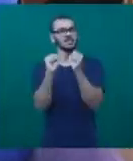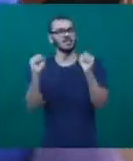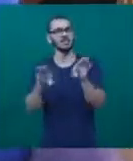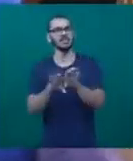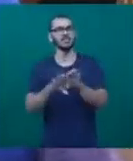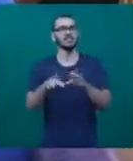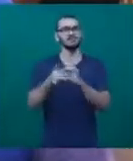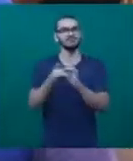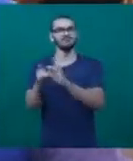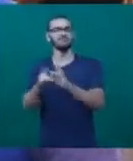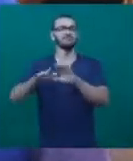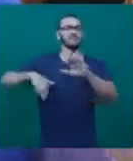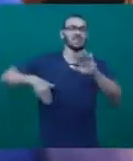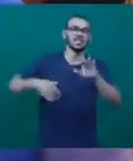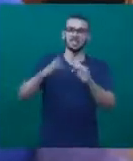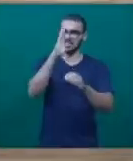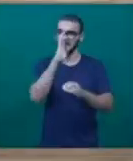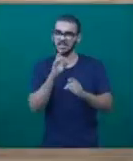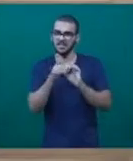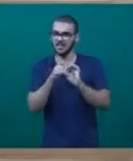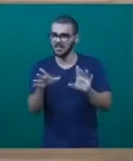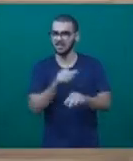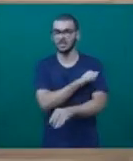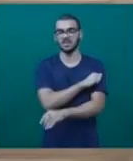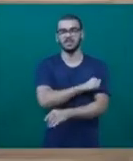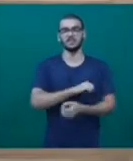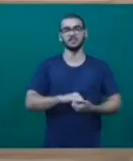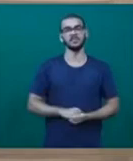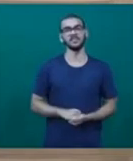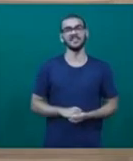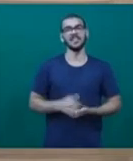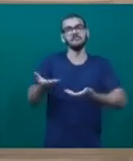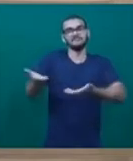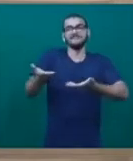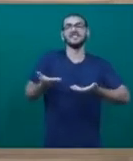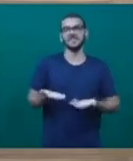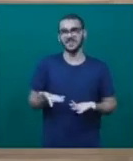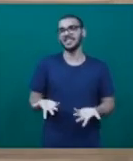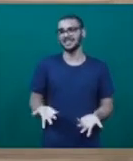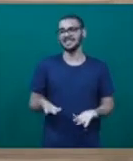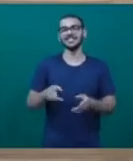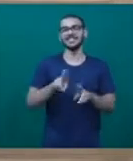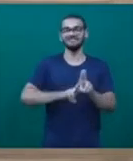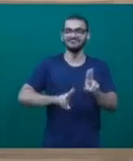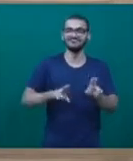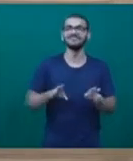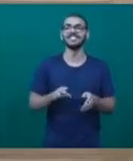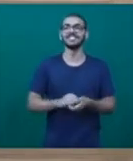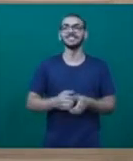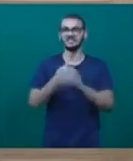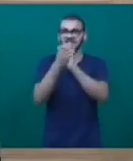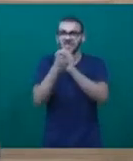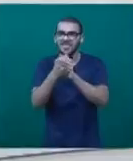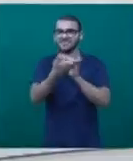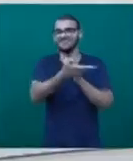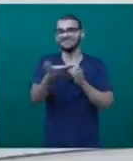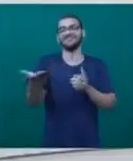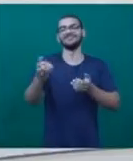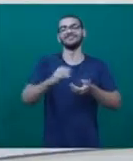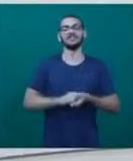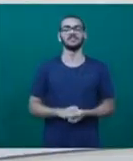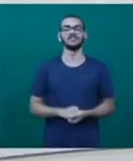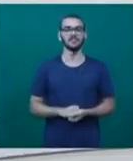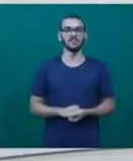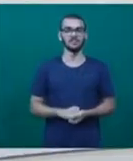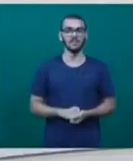da cidade, que é de graça para qualquer aluno. Tiago, seja muito bem-vindo aí à universidade e sucesso para você e também para seus colegas.